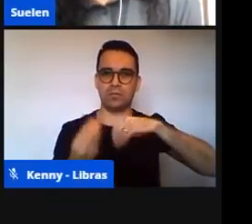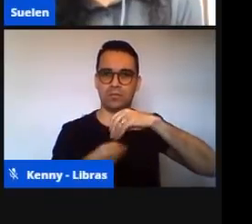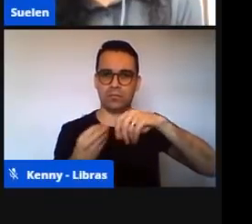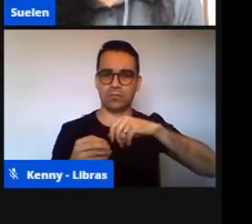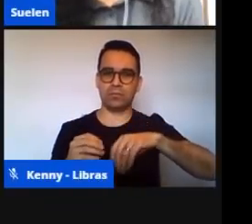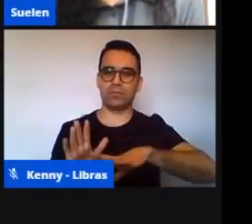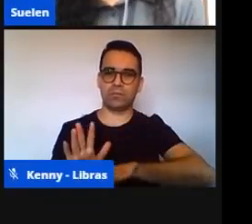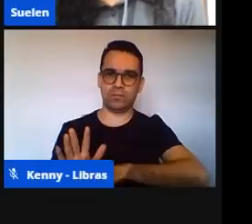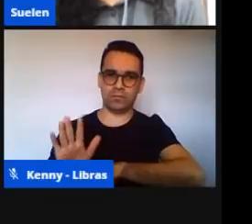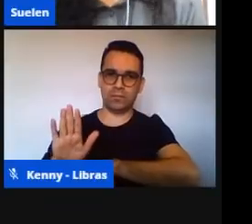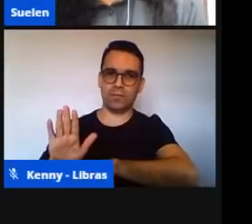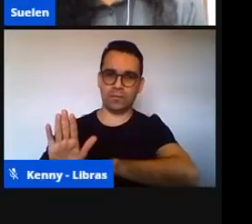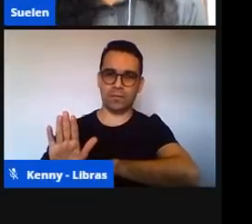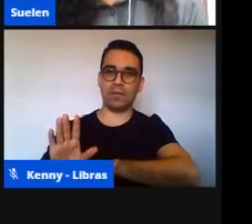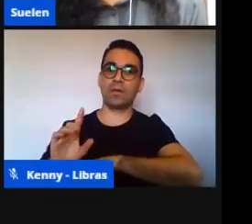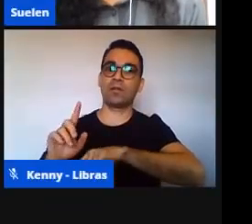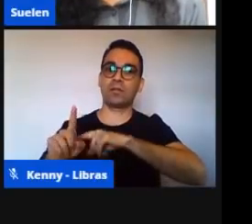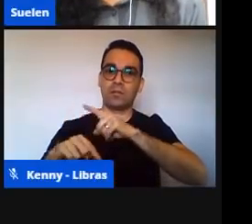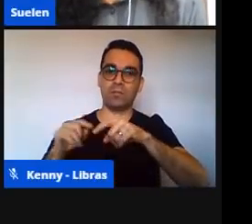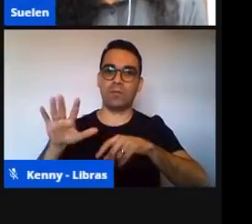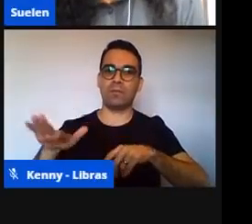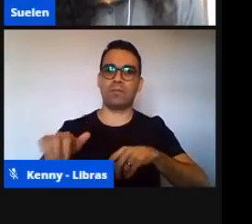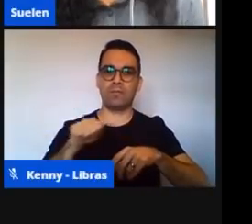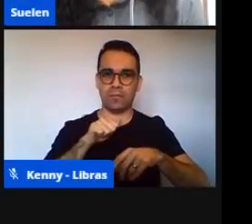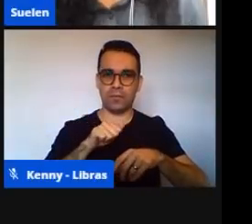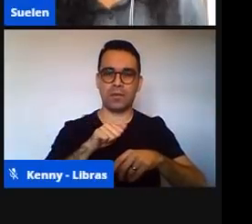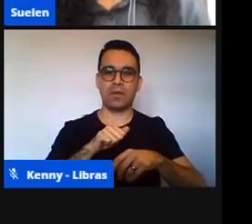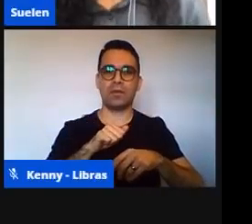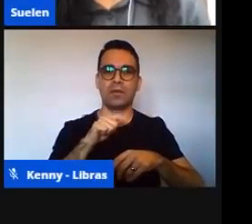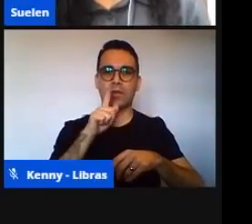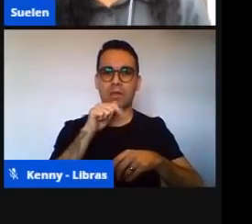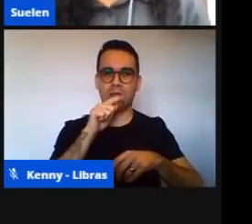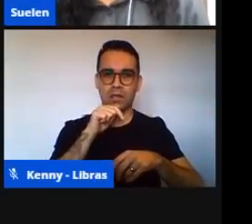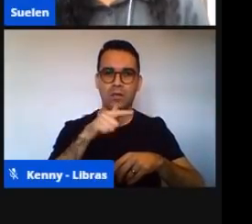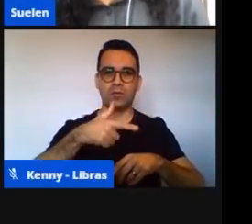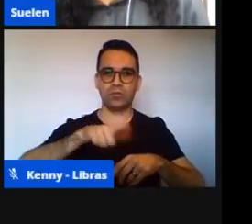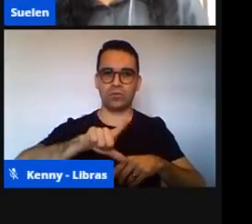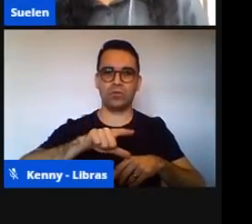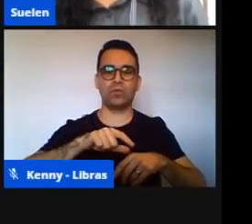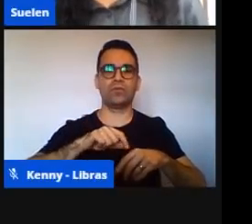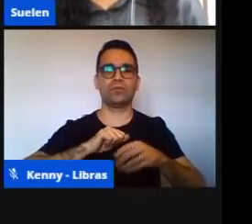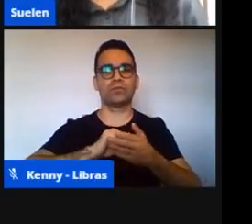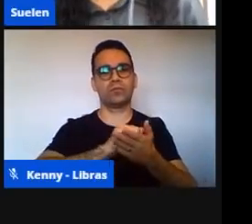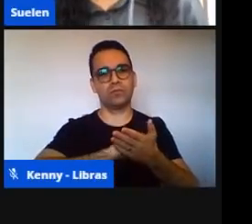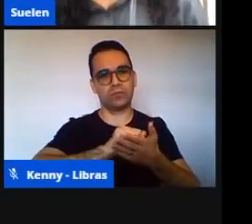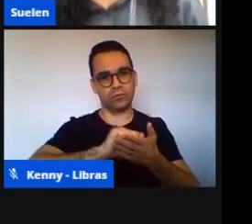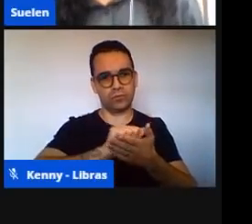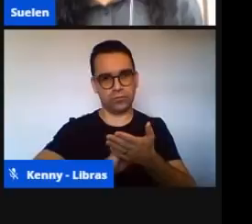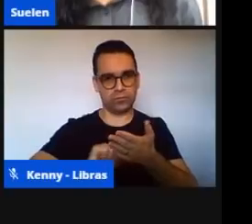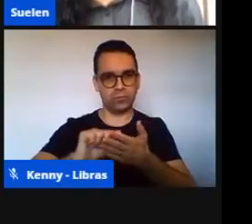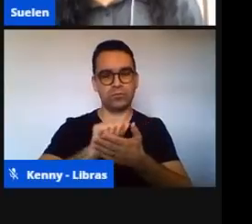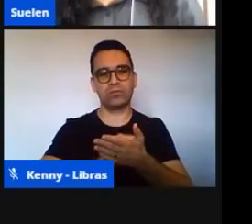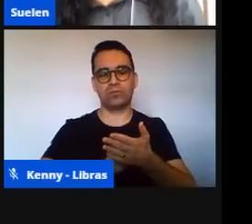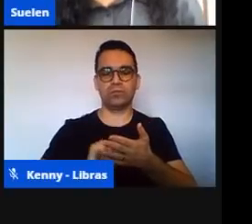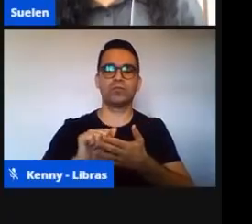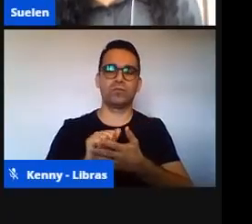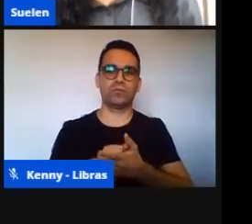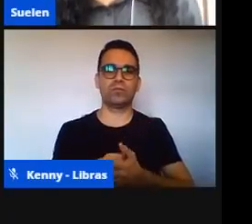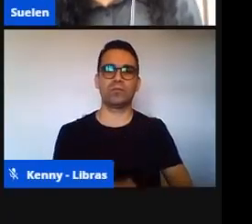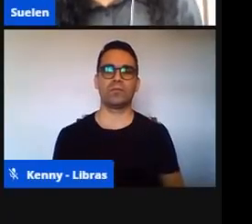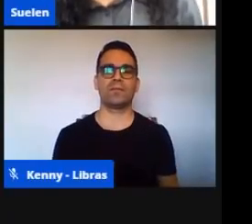fornecer para os nossos alunos. É importante enfatizar que esse alimento ele tem que